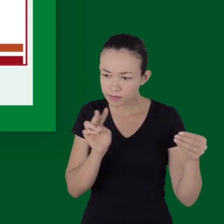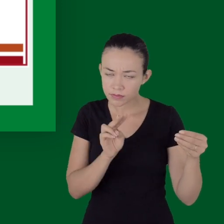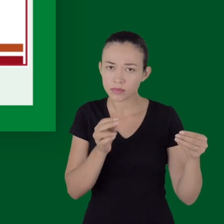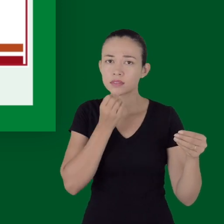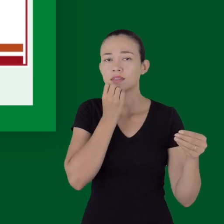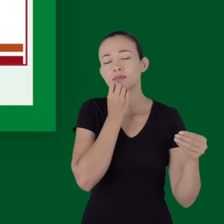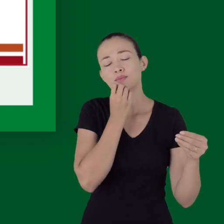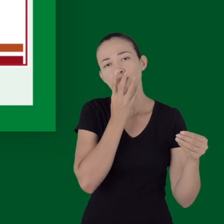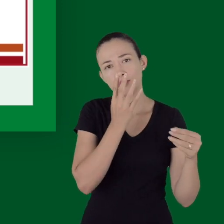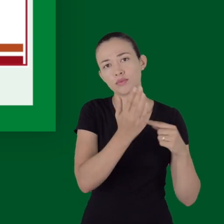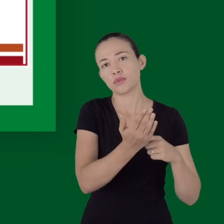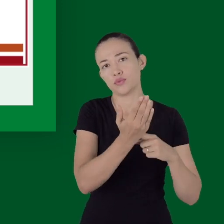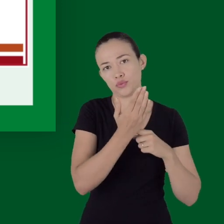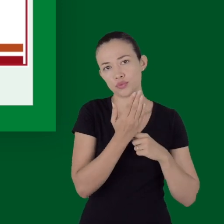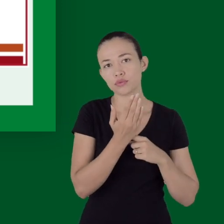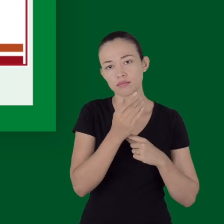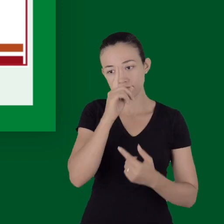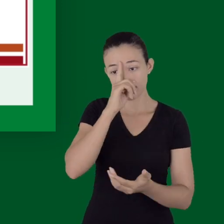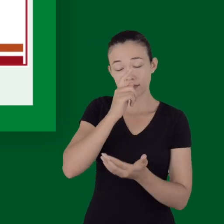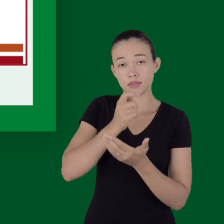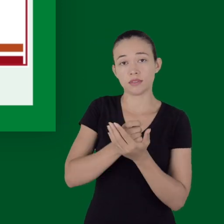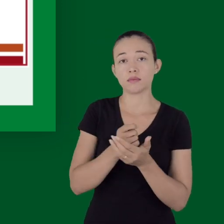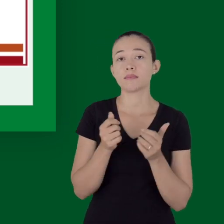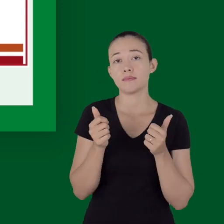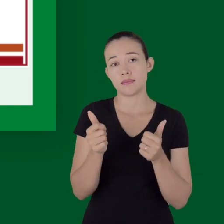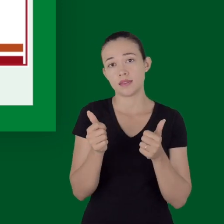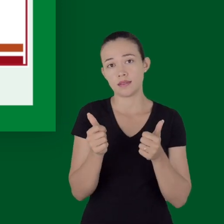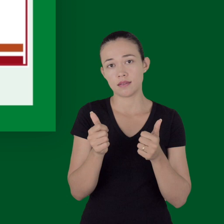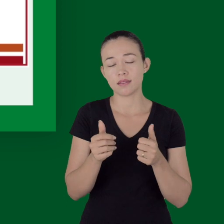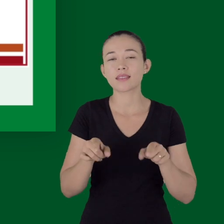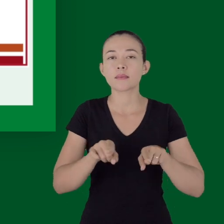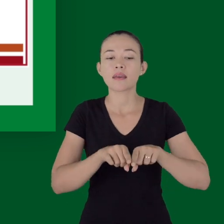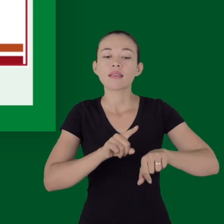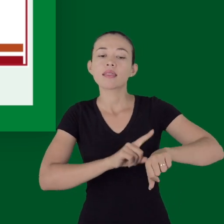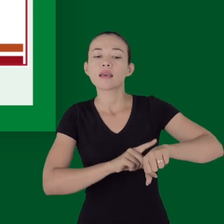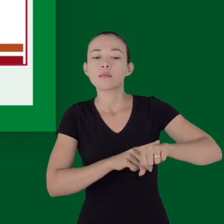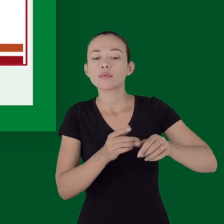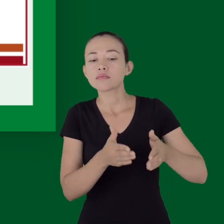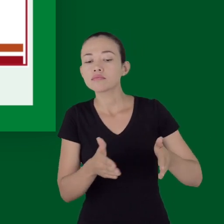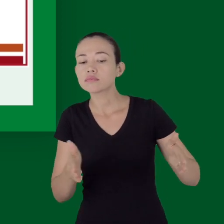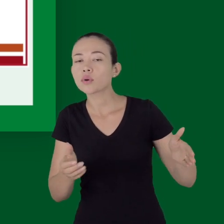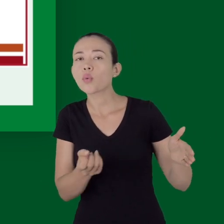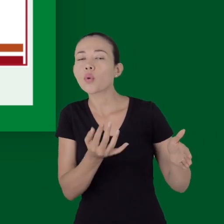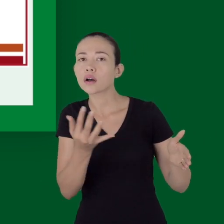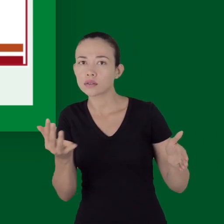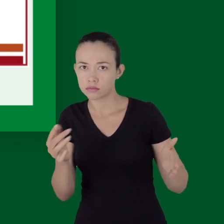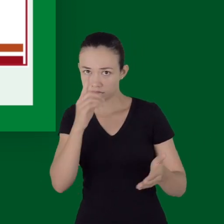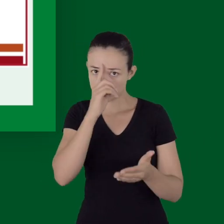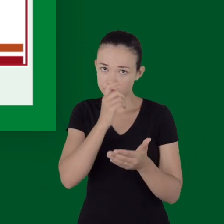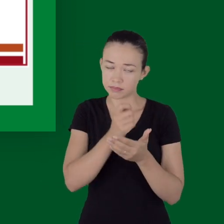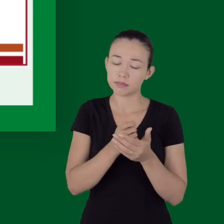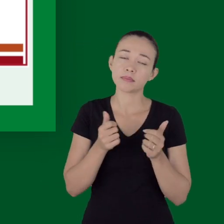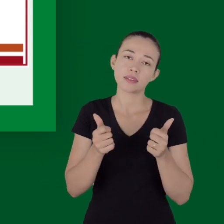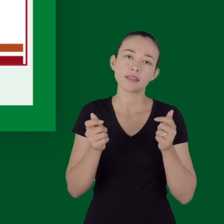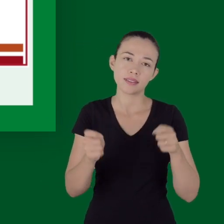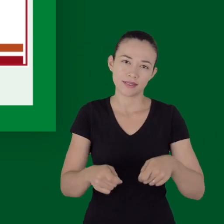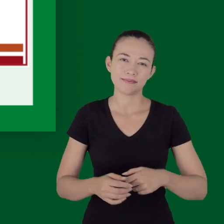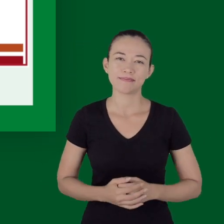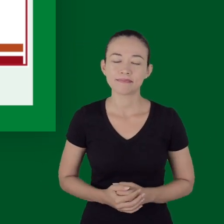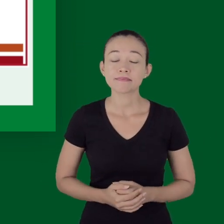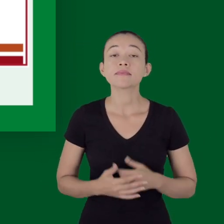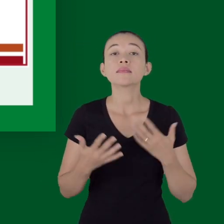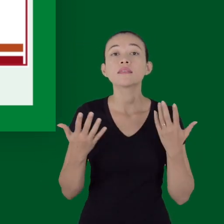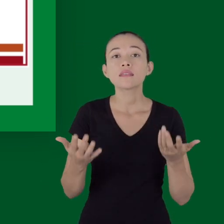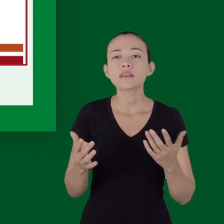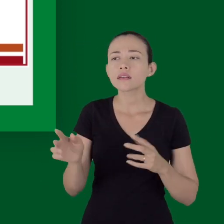comparar e ver qual a conduta a ser tomada, até no tempo de decisão de tomar a